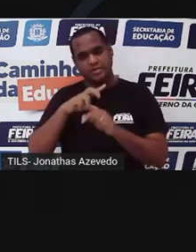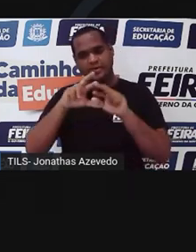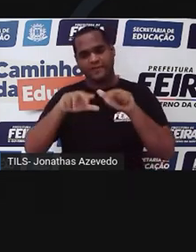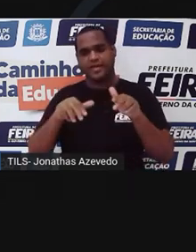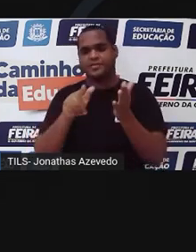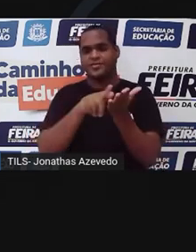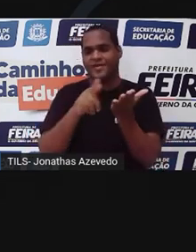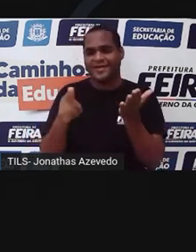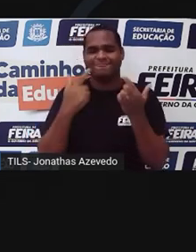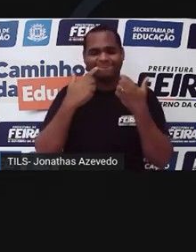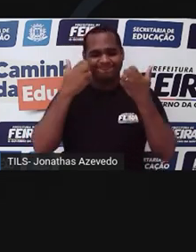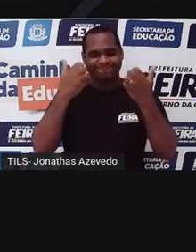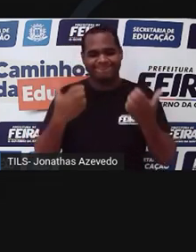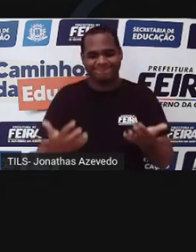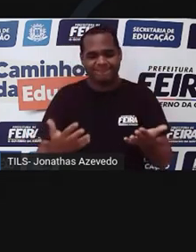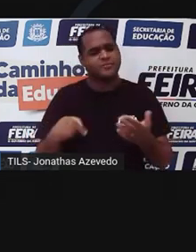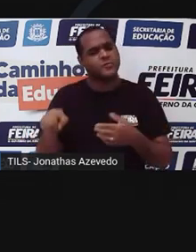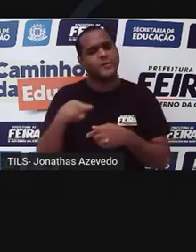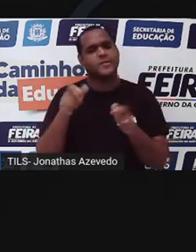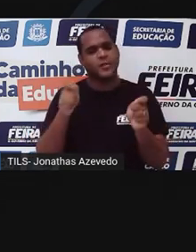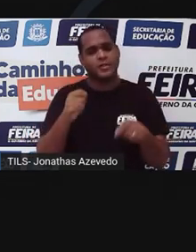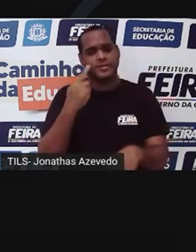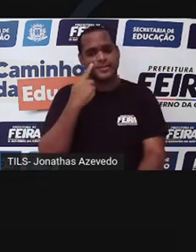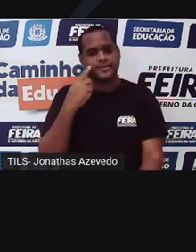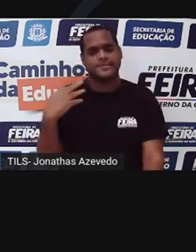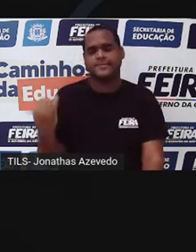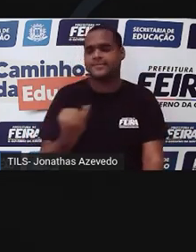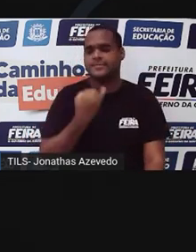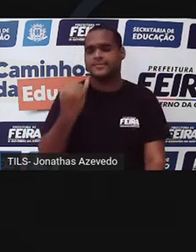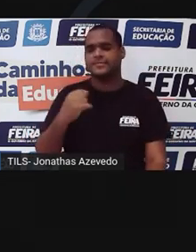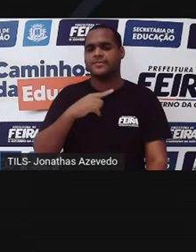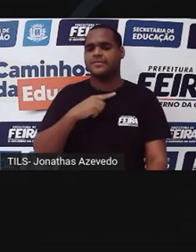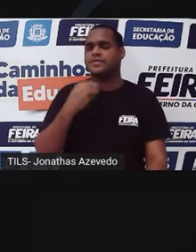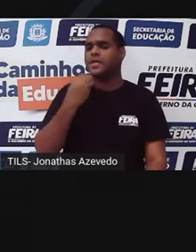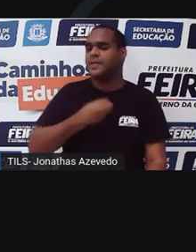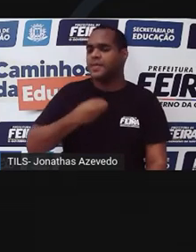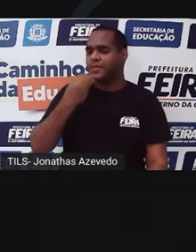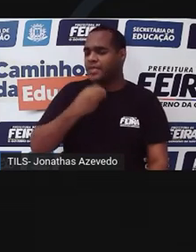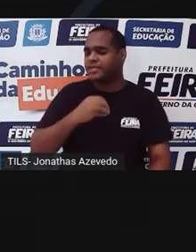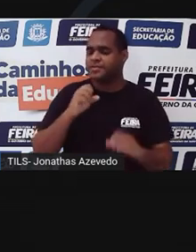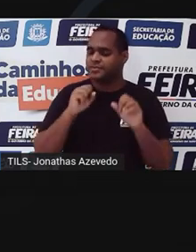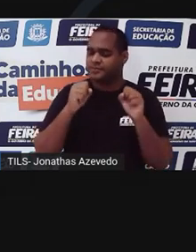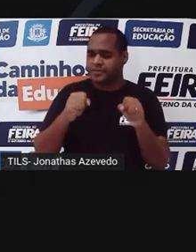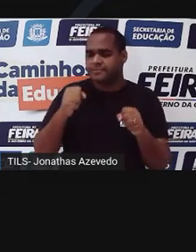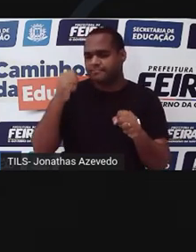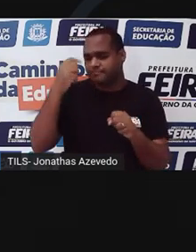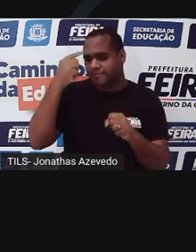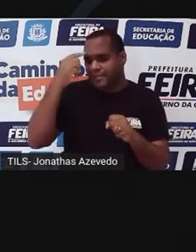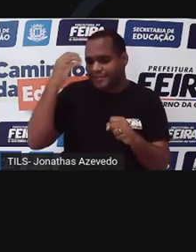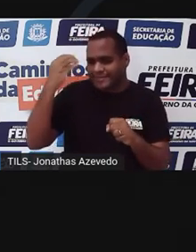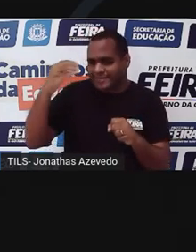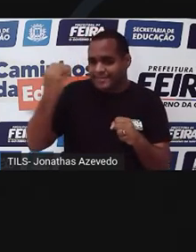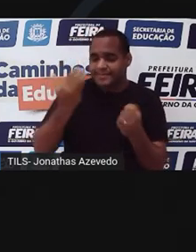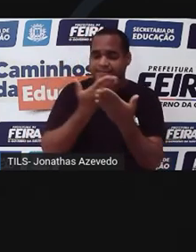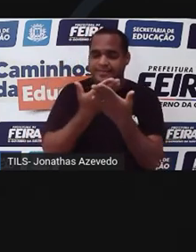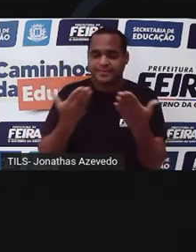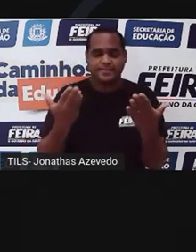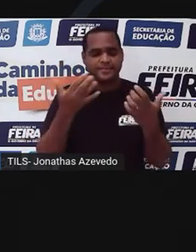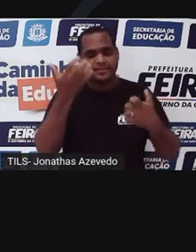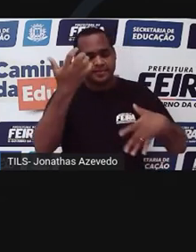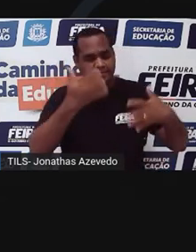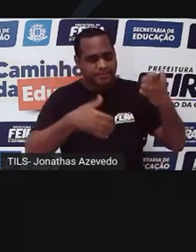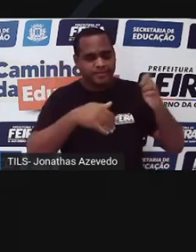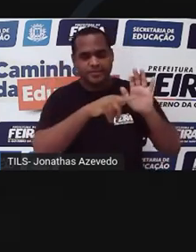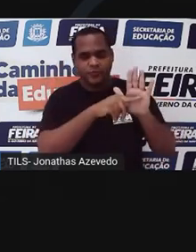de jornais nós devemos encarar esse momento com uma oportunidade para concientizar a população sobre o uso